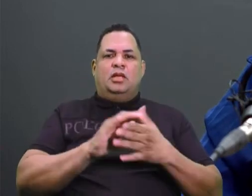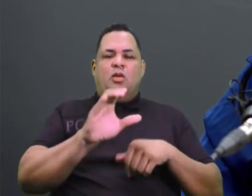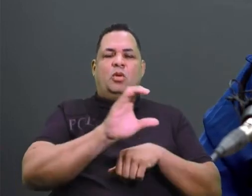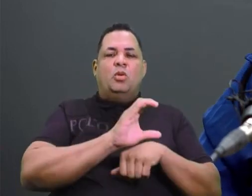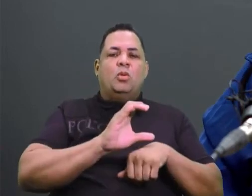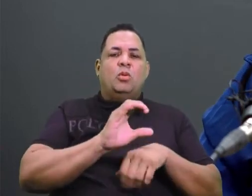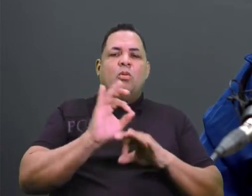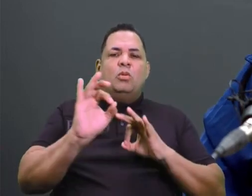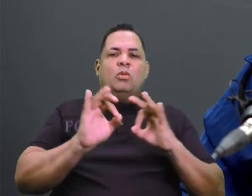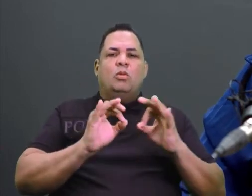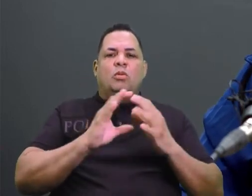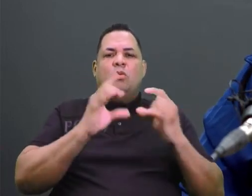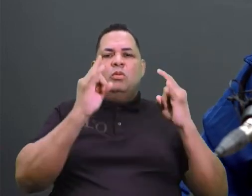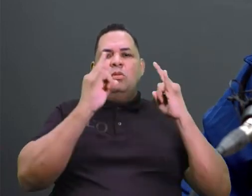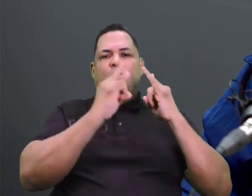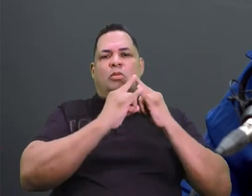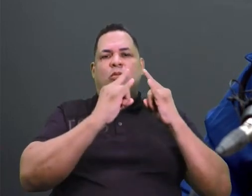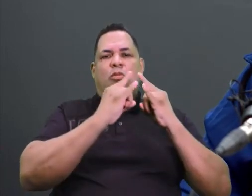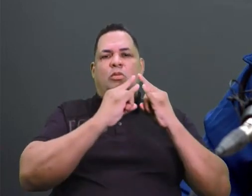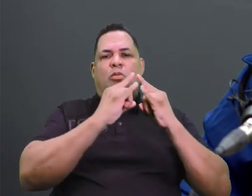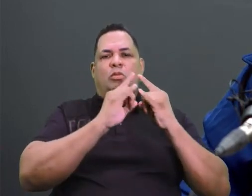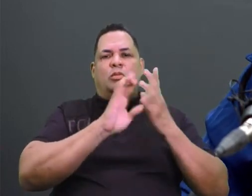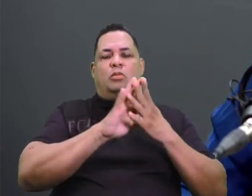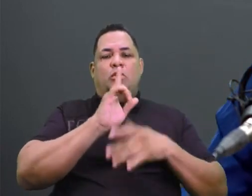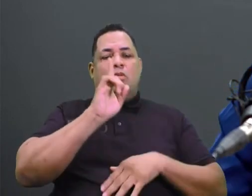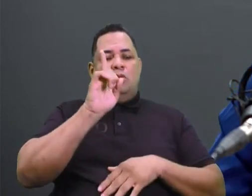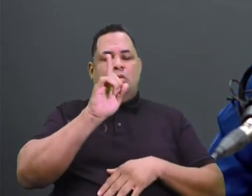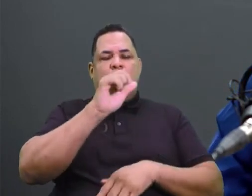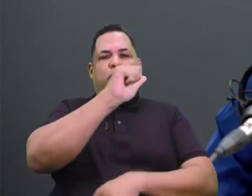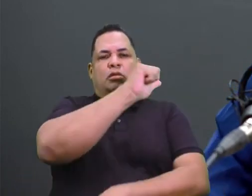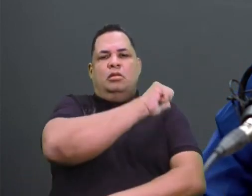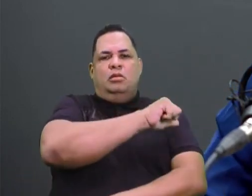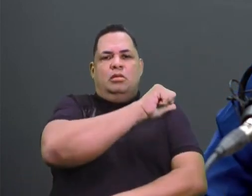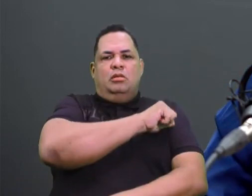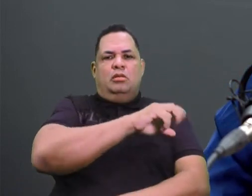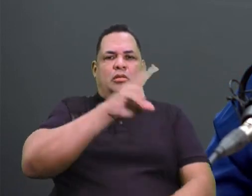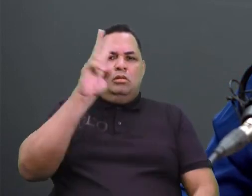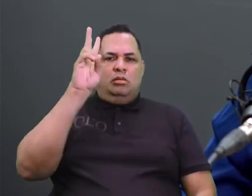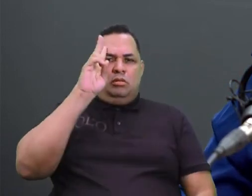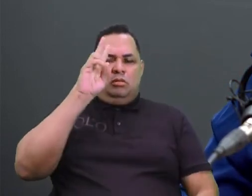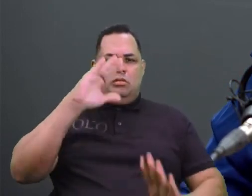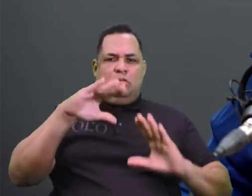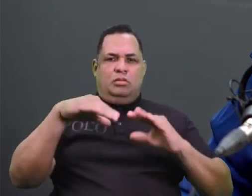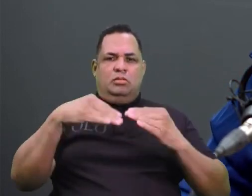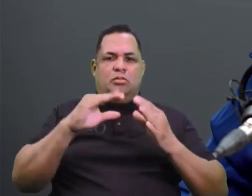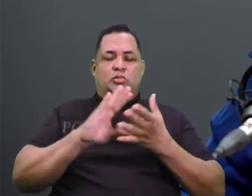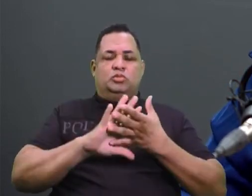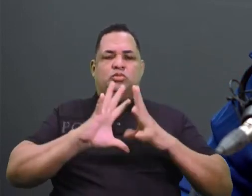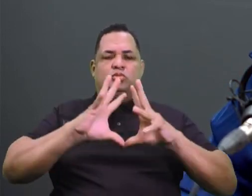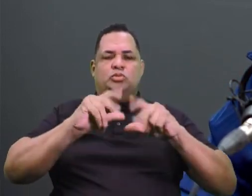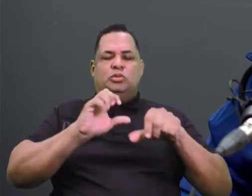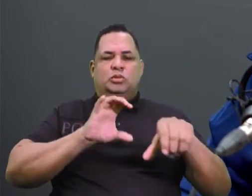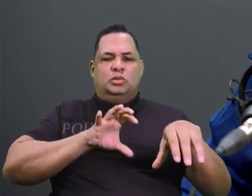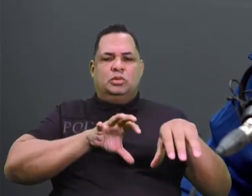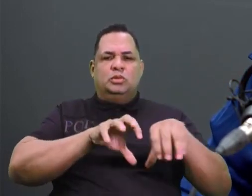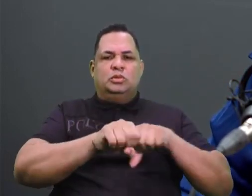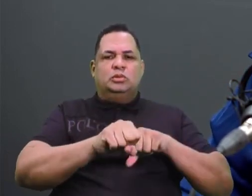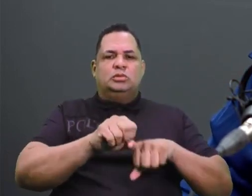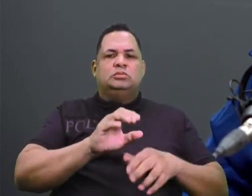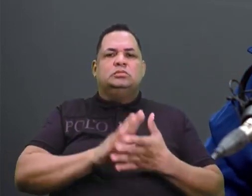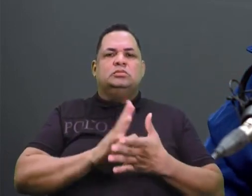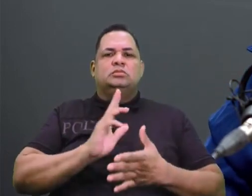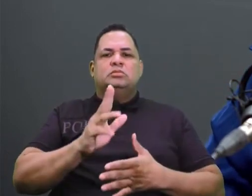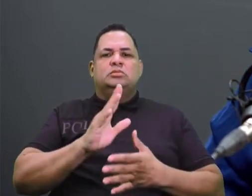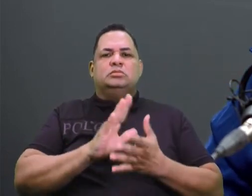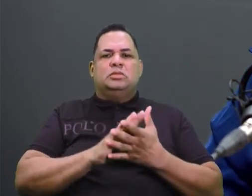curso no Instituto Nacional, lá no Rio de Janeiro. Ressaltando que toda a minha formação sempre foi